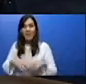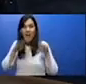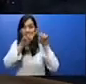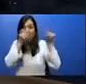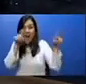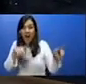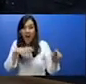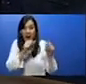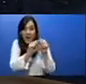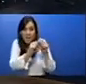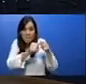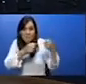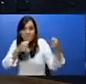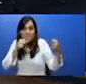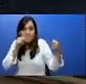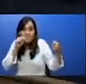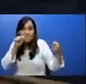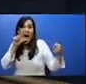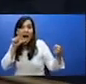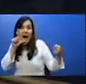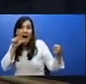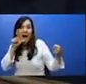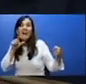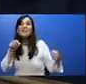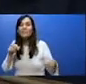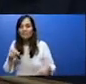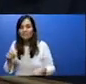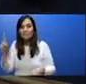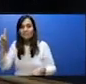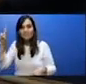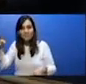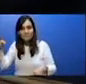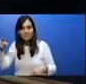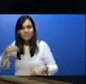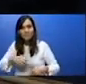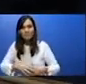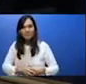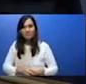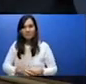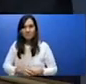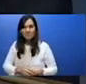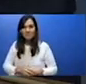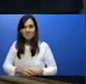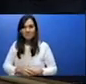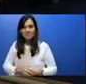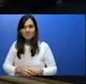Armário, a boquinha, abriu a boquinha. Então, eu acento agudo.